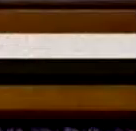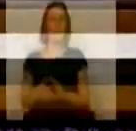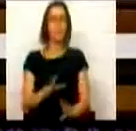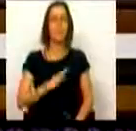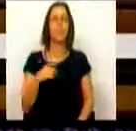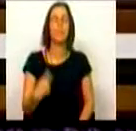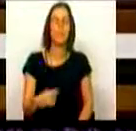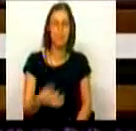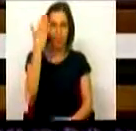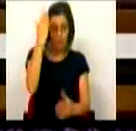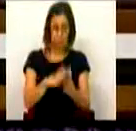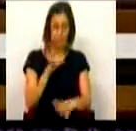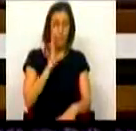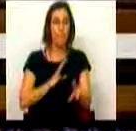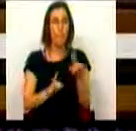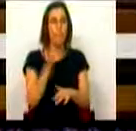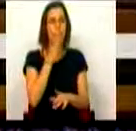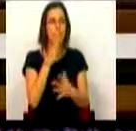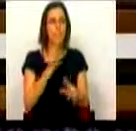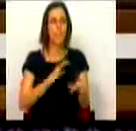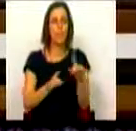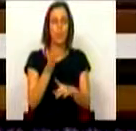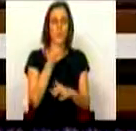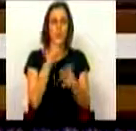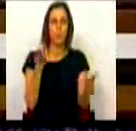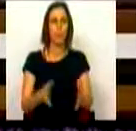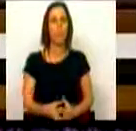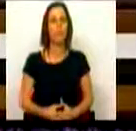Senhor Presidente, Senhoras Deputadas e Senhores Deputados,